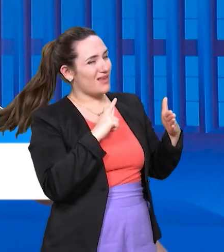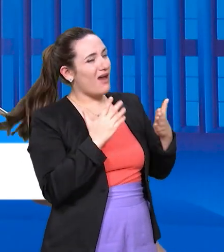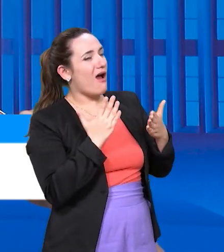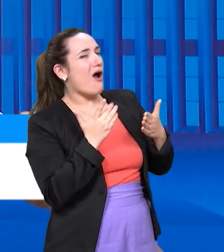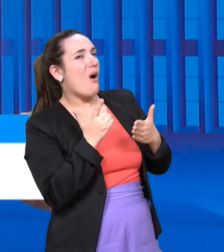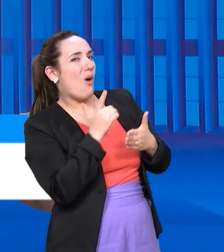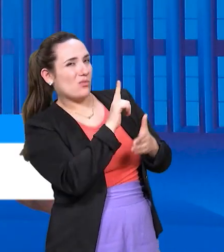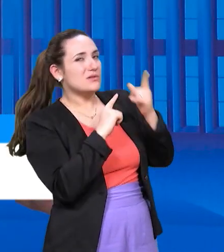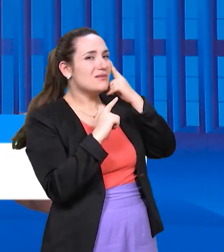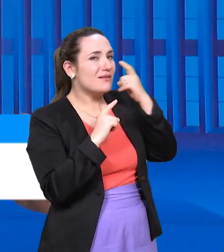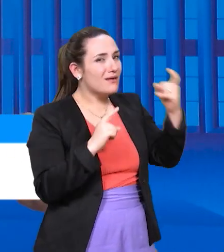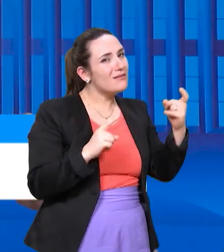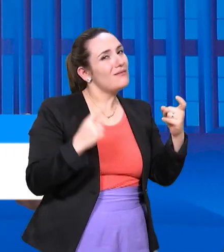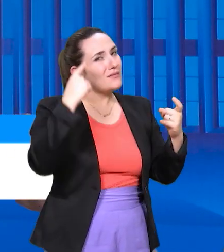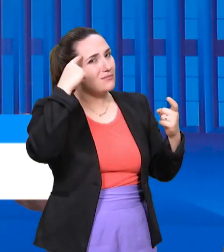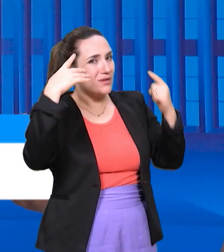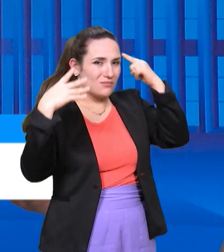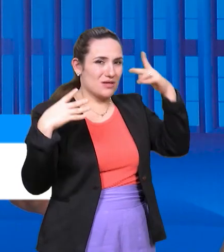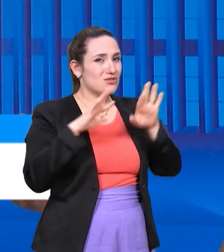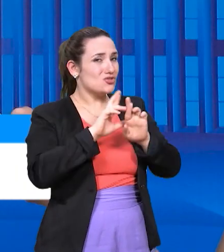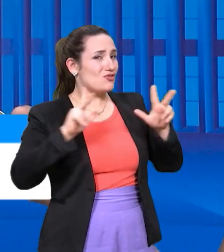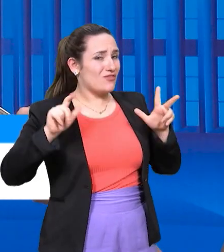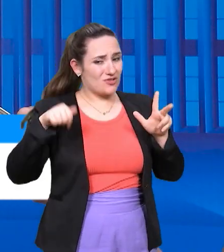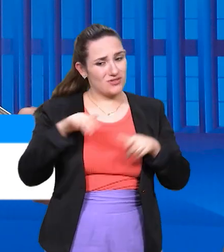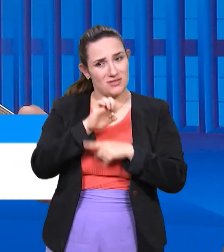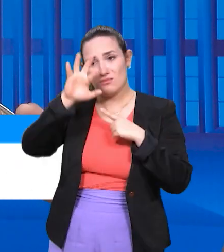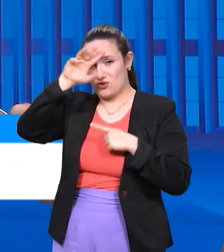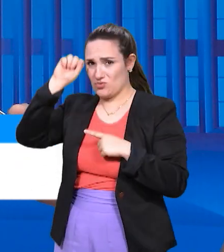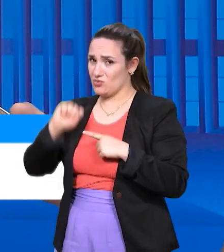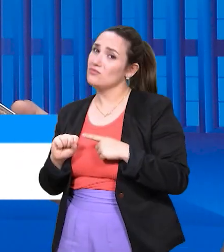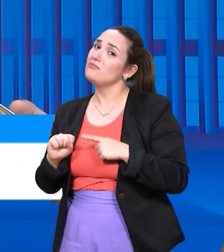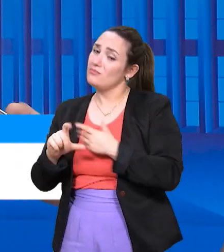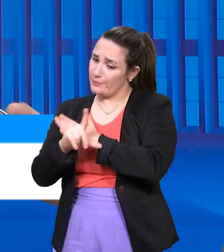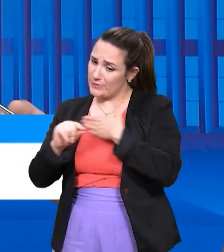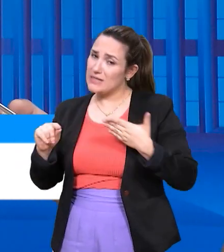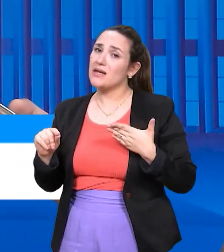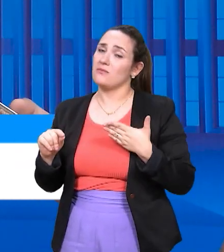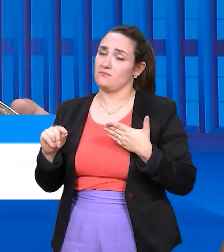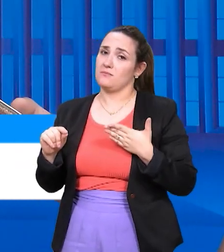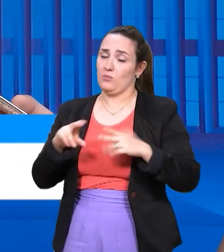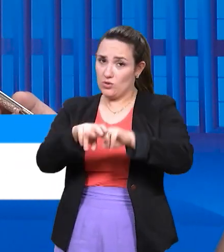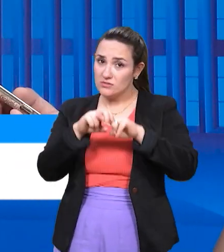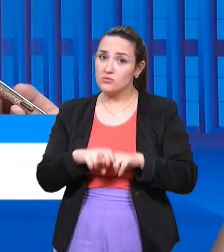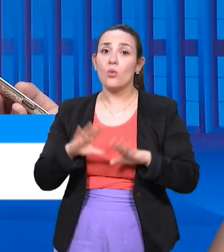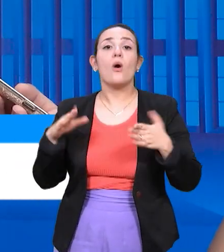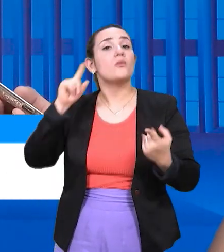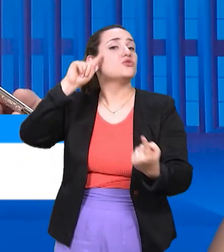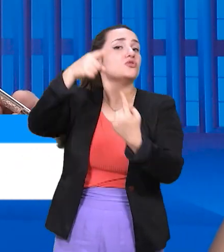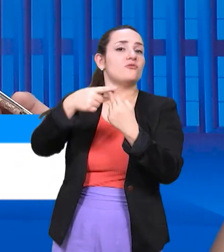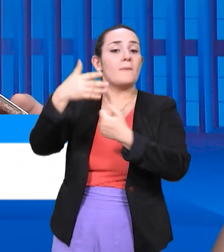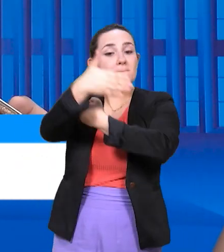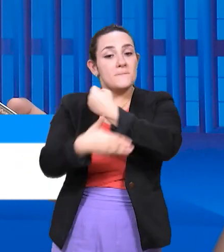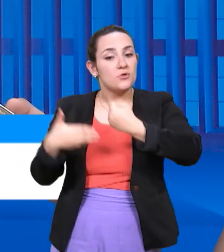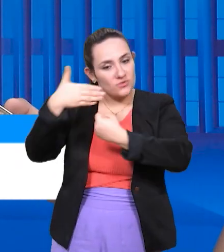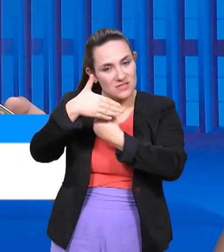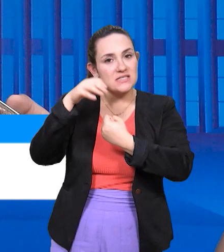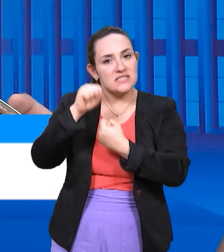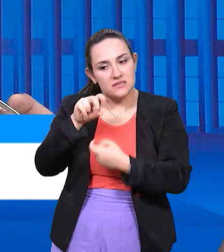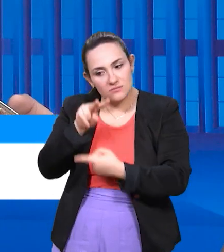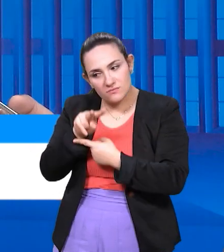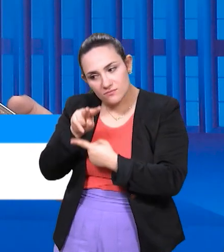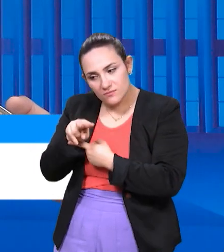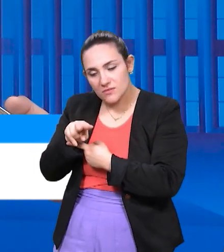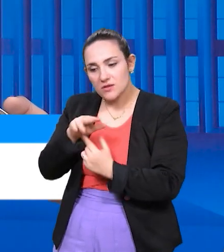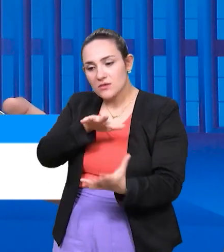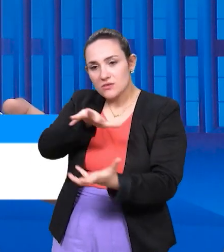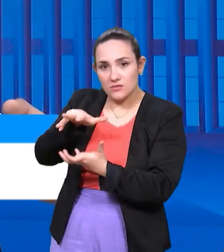internacionais que têm outras prioridades e outras ideias aqui para o nosso Pantanal. Então a ideia é proteger o